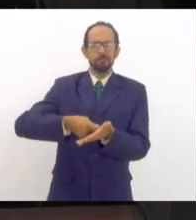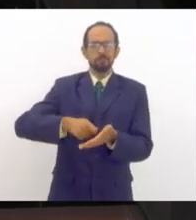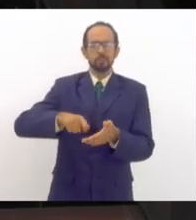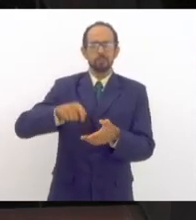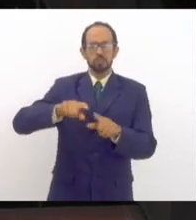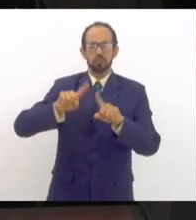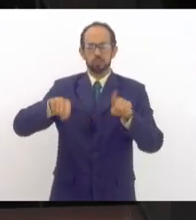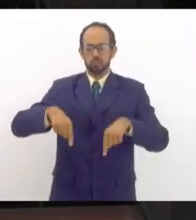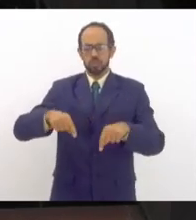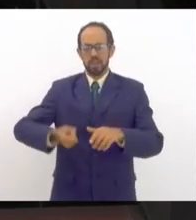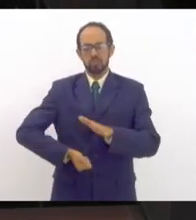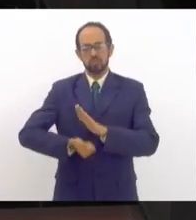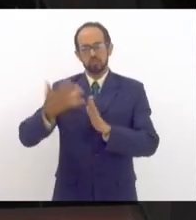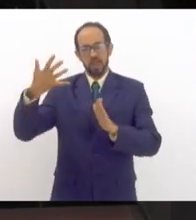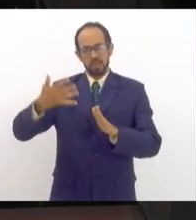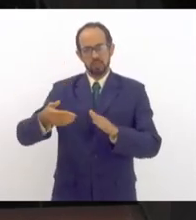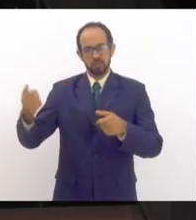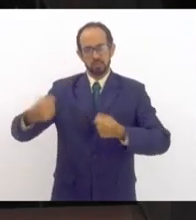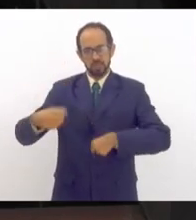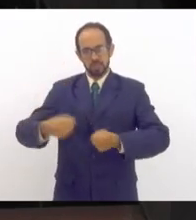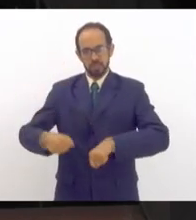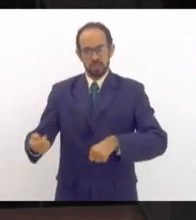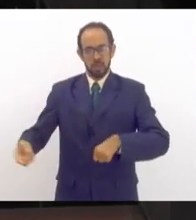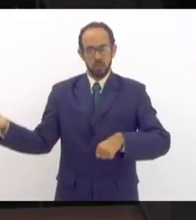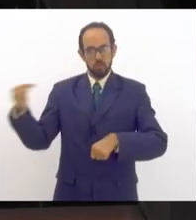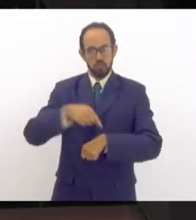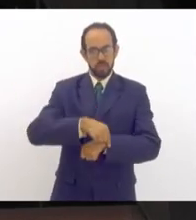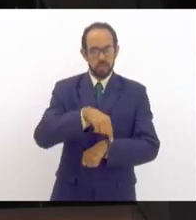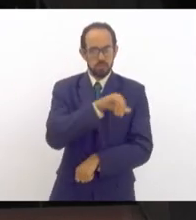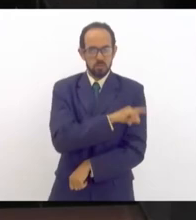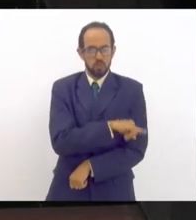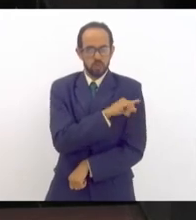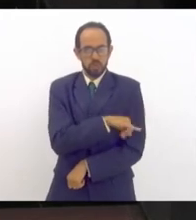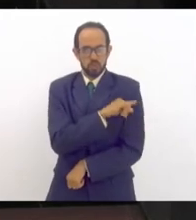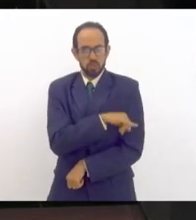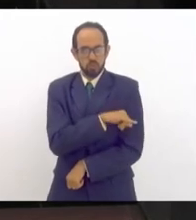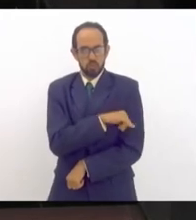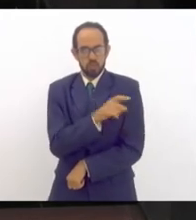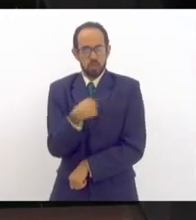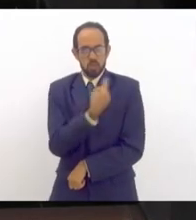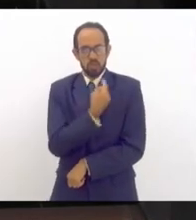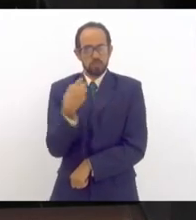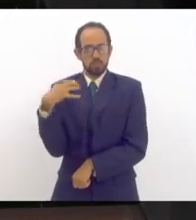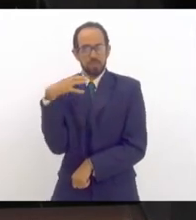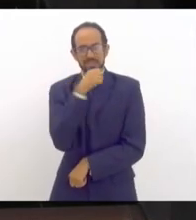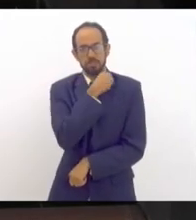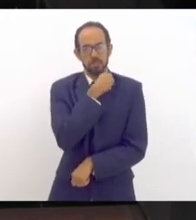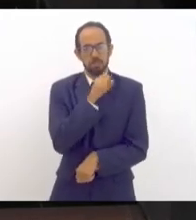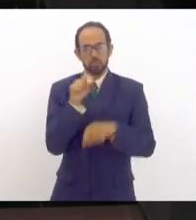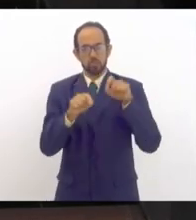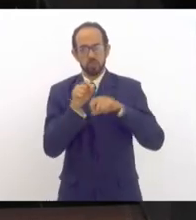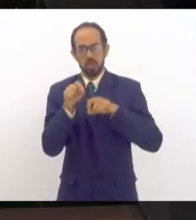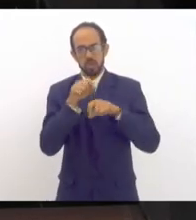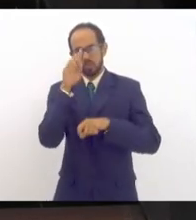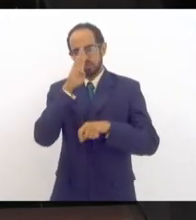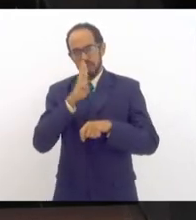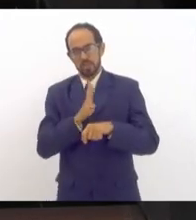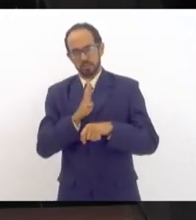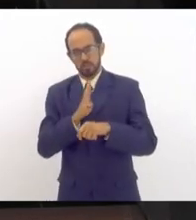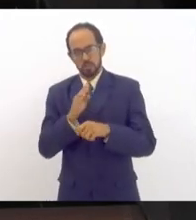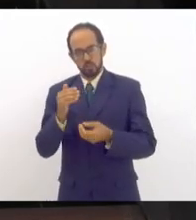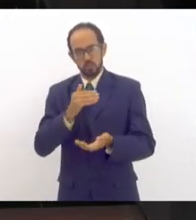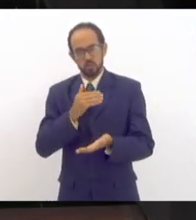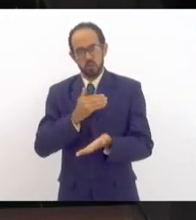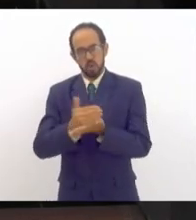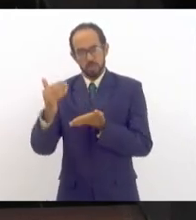trabalhadoras do interior tem que vir para região metropolitana a gente percebe que a nível de Brasil isso passa e pode começar no estado